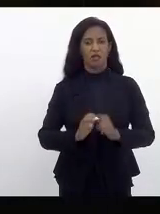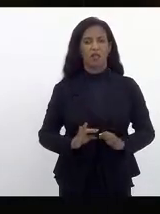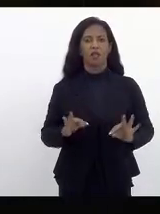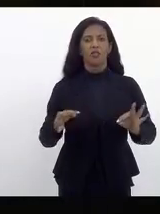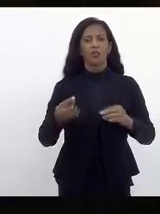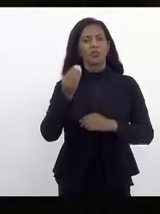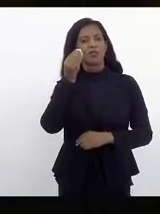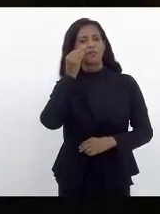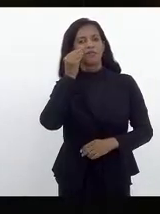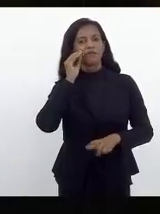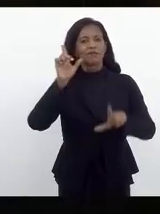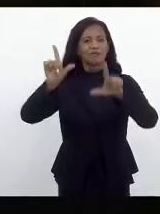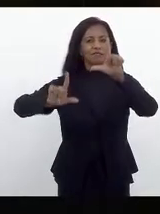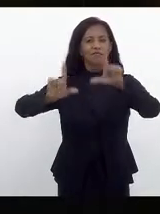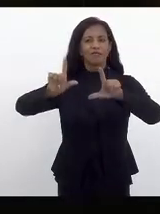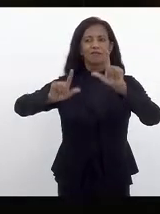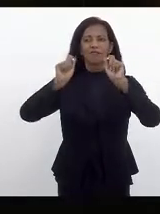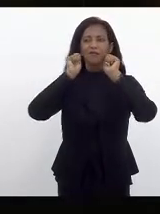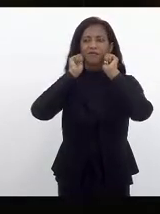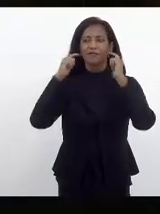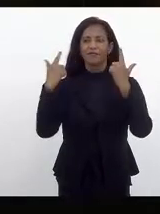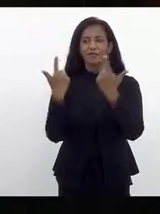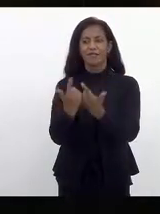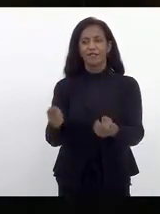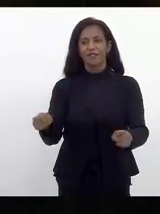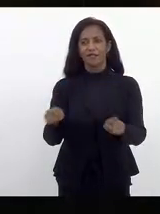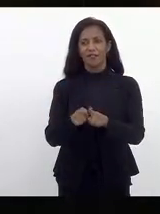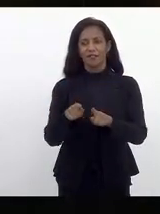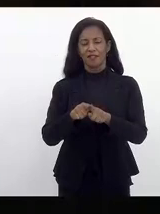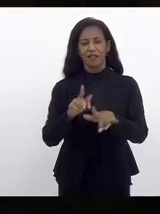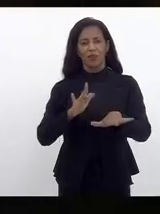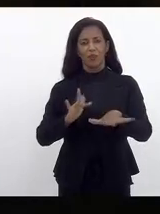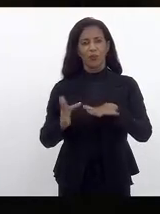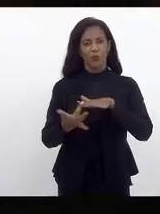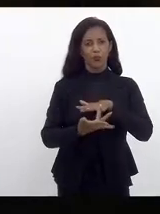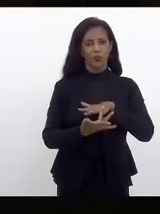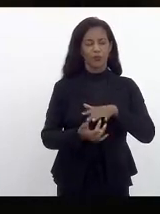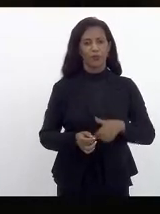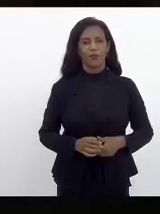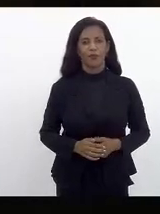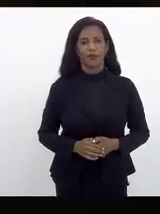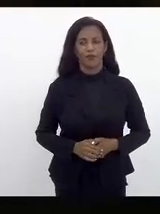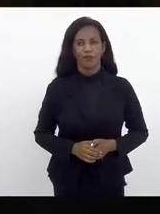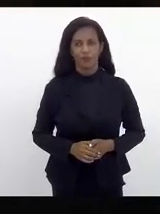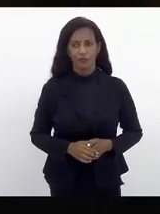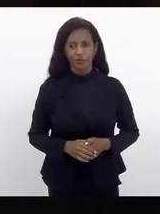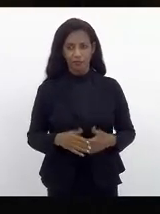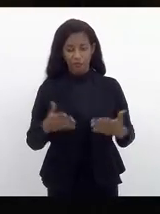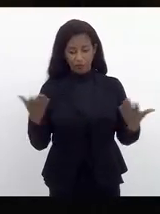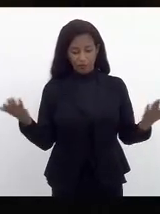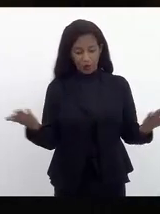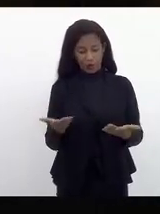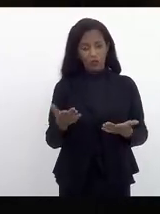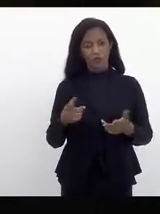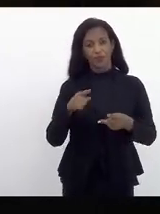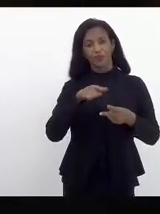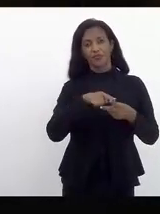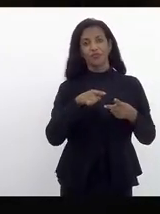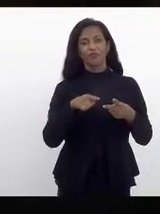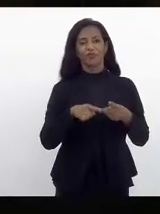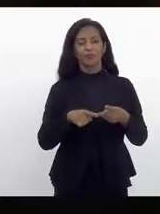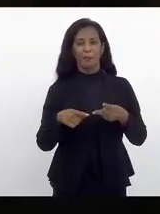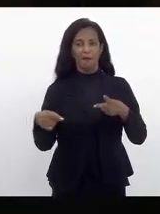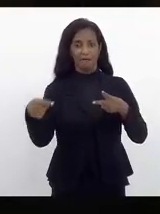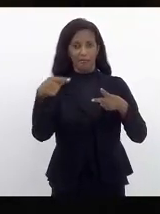todos que nos assistem através da TV Alerge e também nas nossas redes sociais. Hoje eu queria tratar de 2 assuntos.